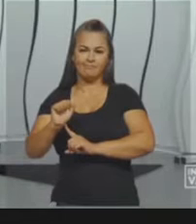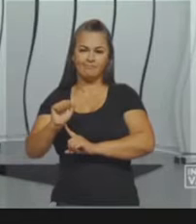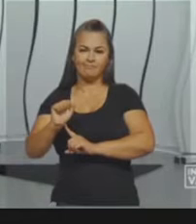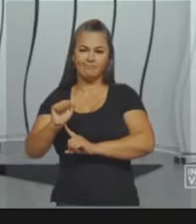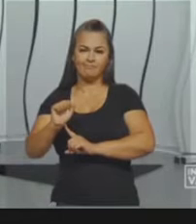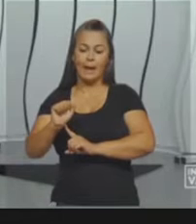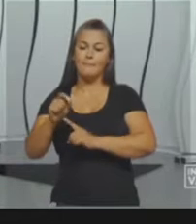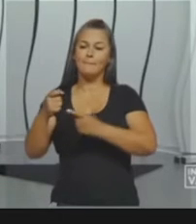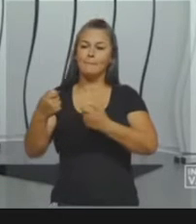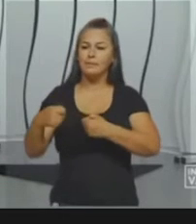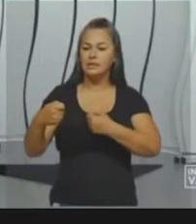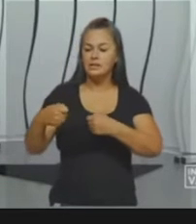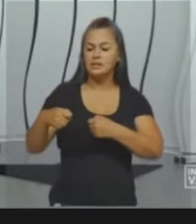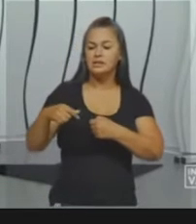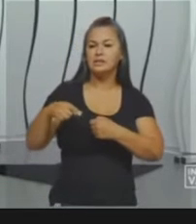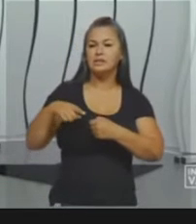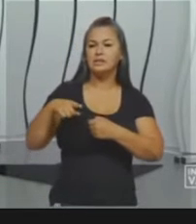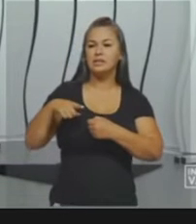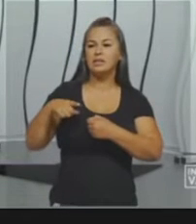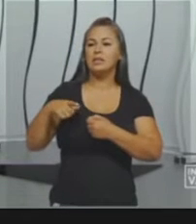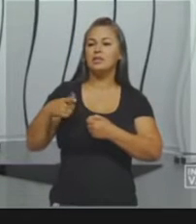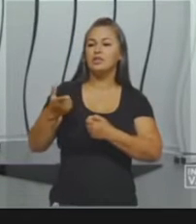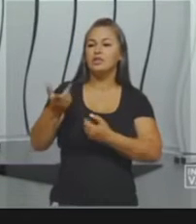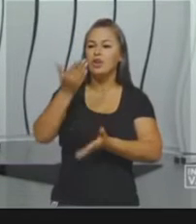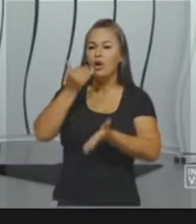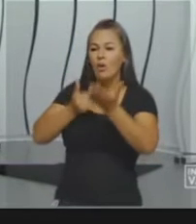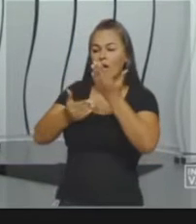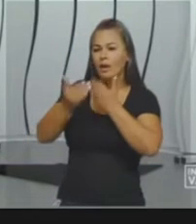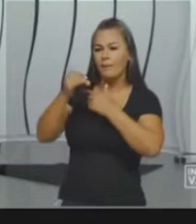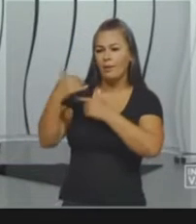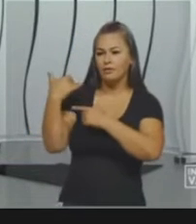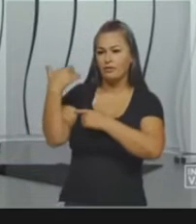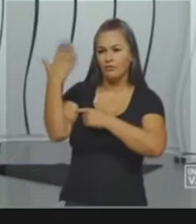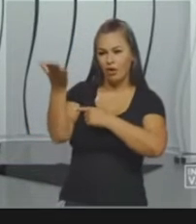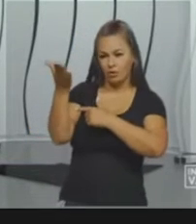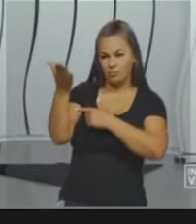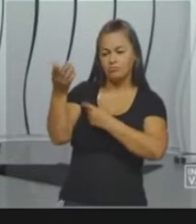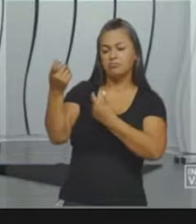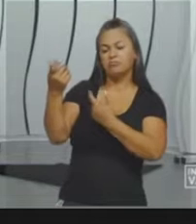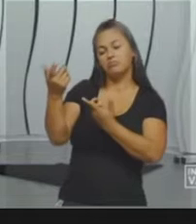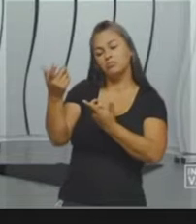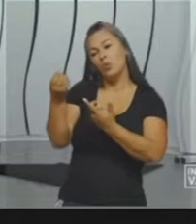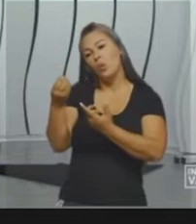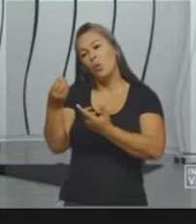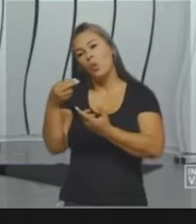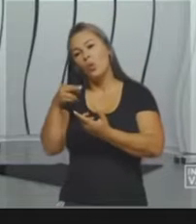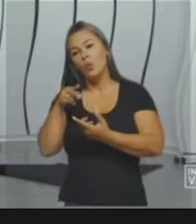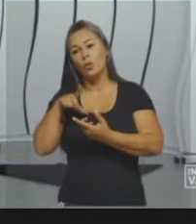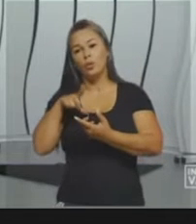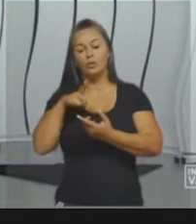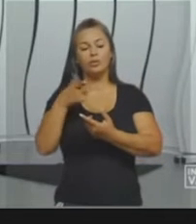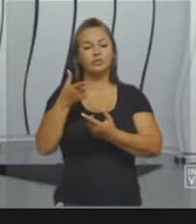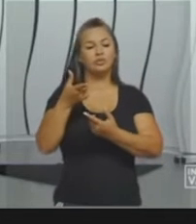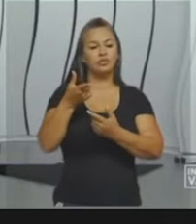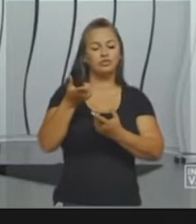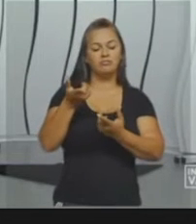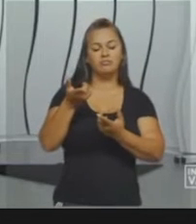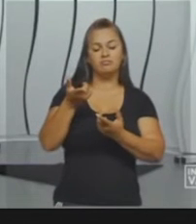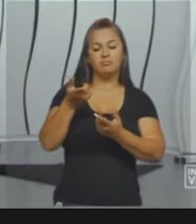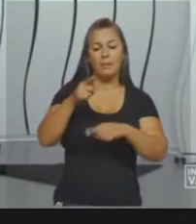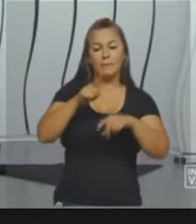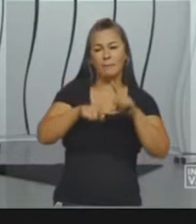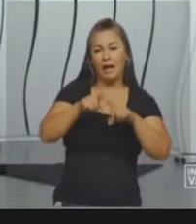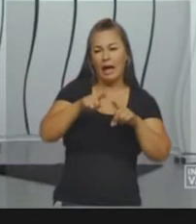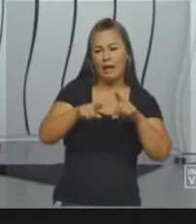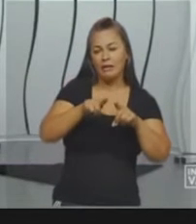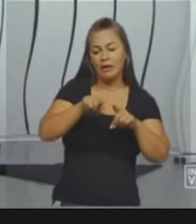elas precisam de se alimentar de outros seres vivos ou de componentes produzidos por outros seres